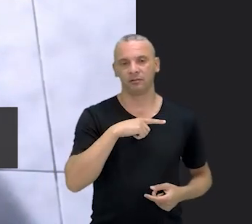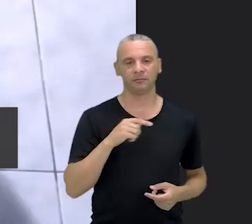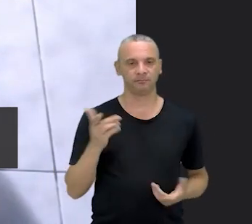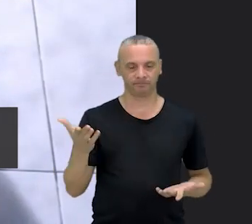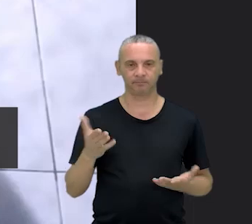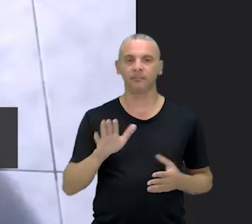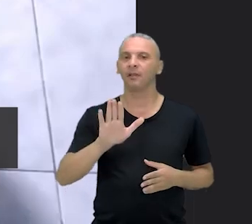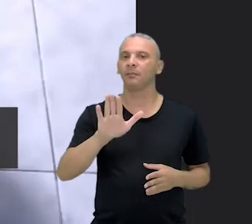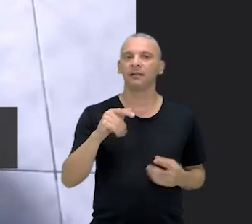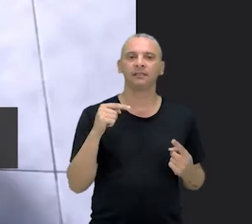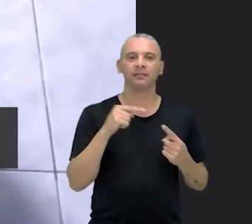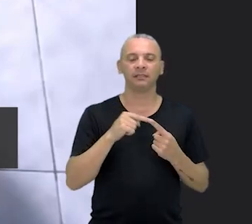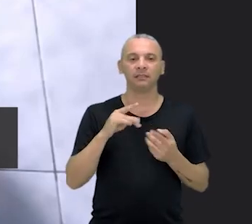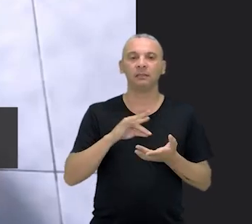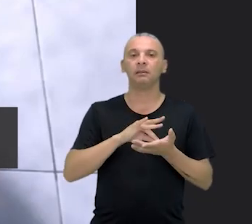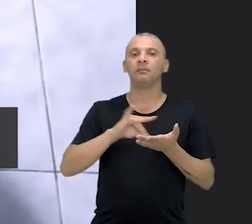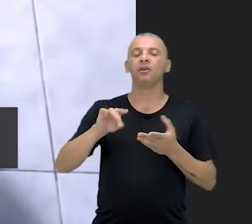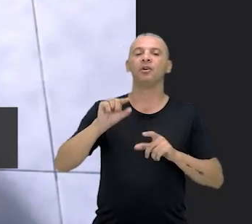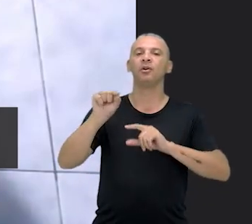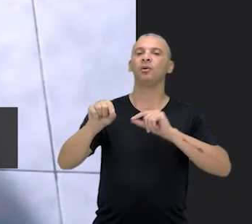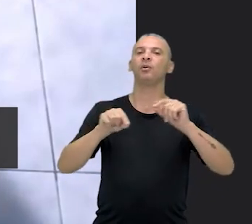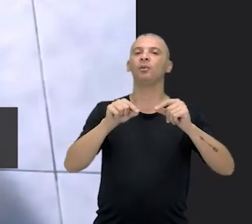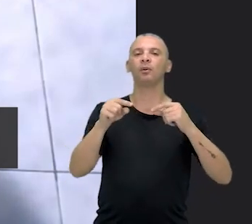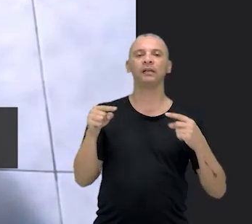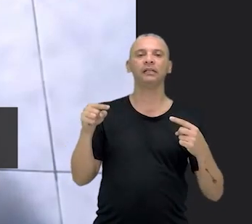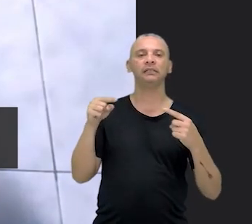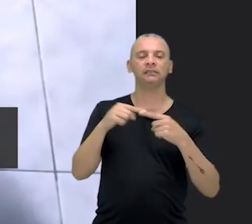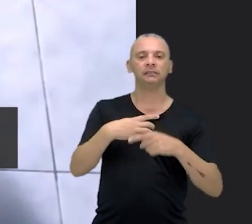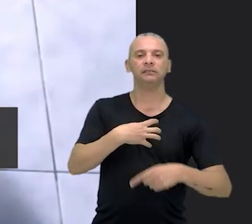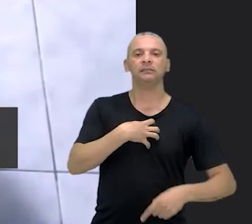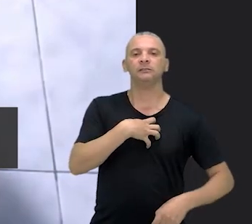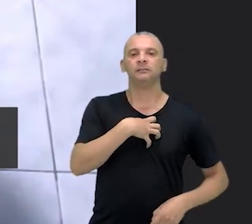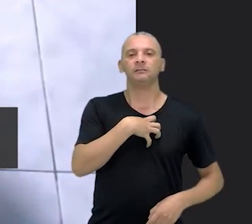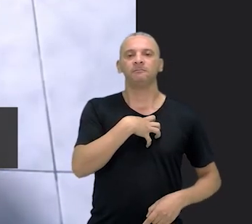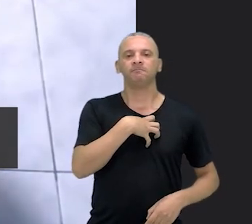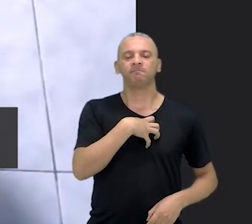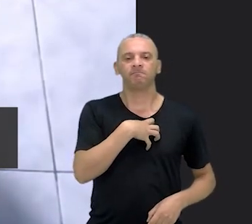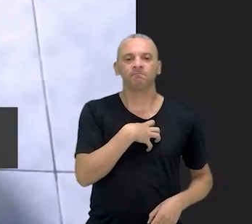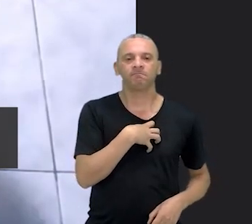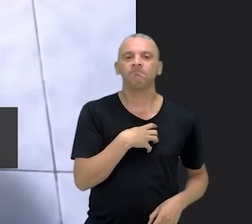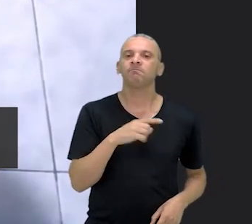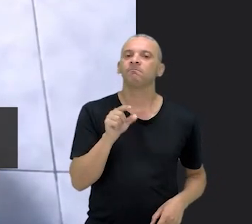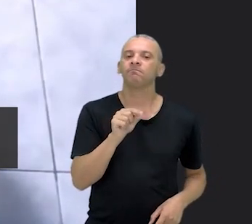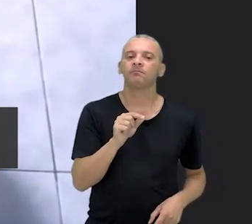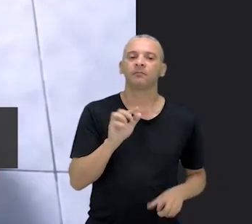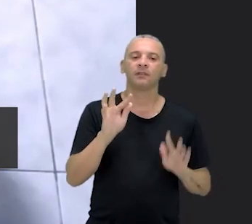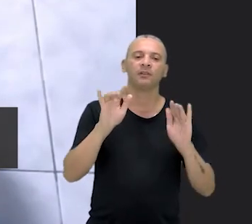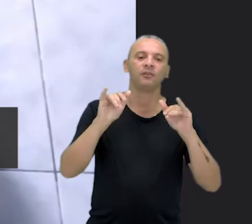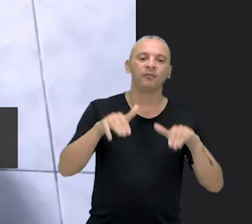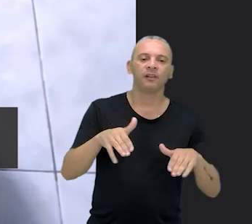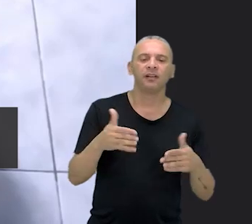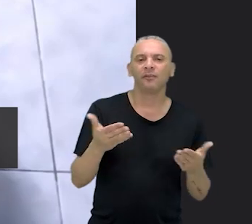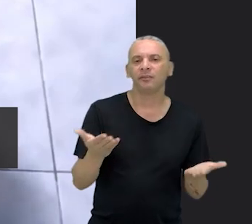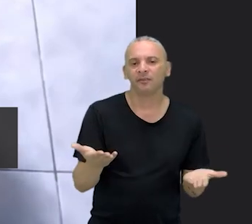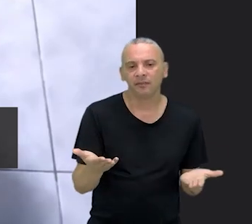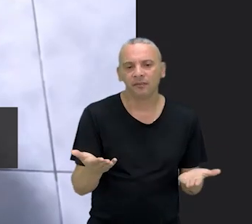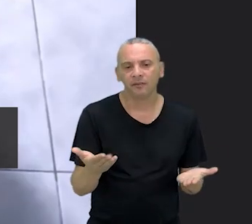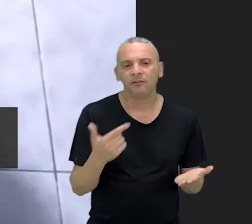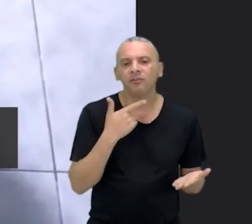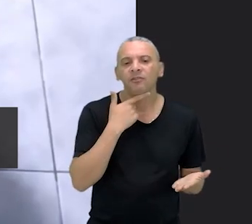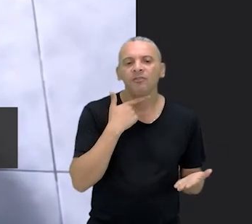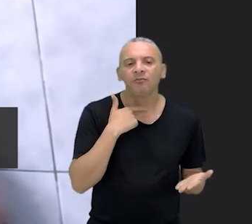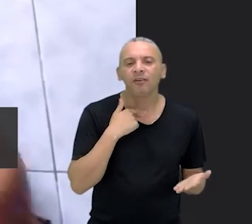ali. Mas o pior mesmo que eu senti, assim, mais intrigada, foi o final, gente. Eu quero a